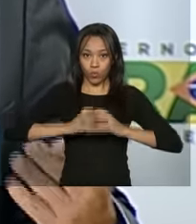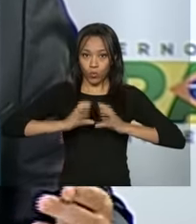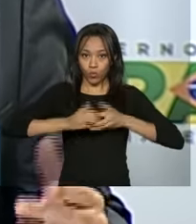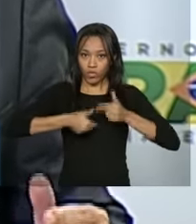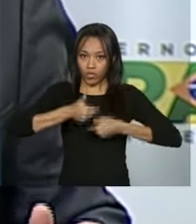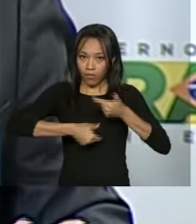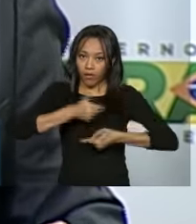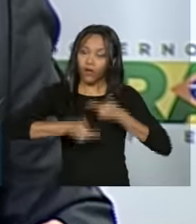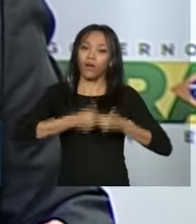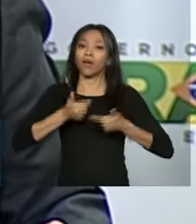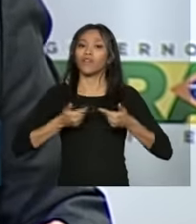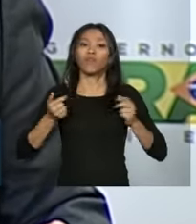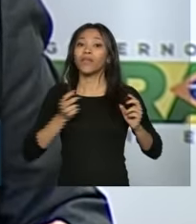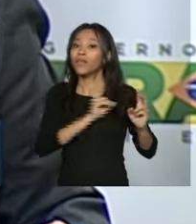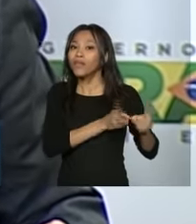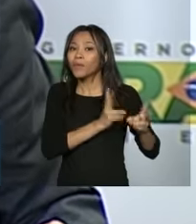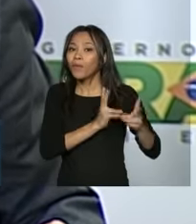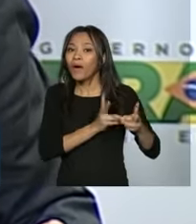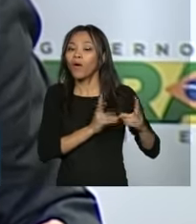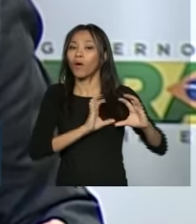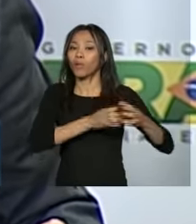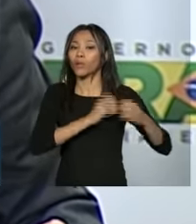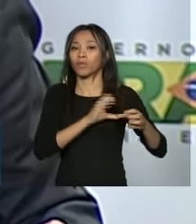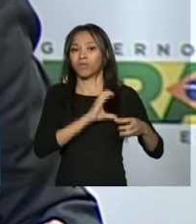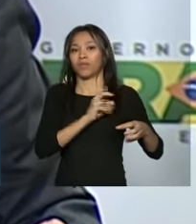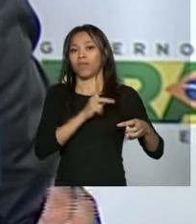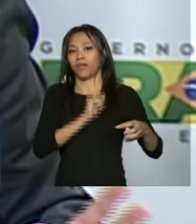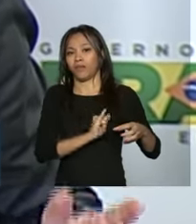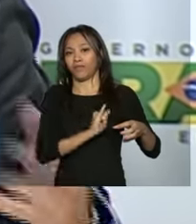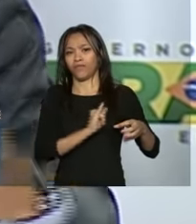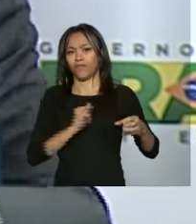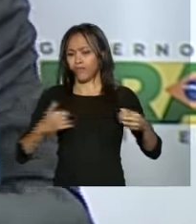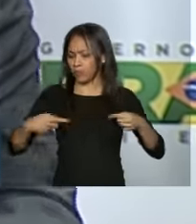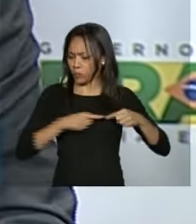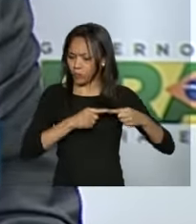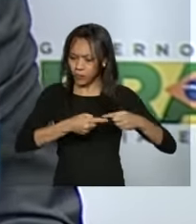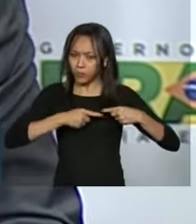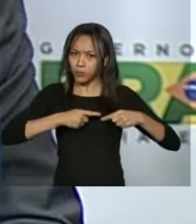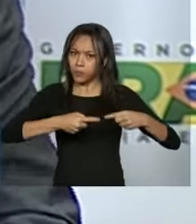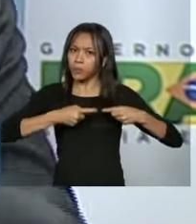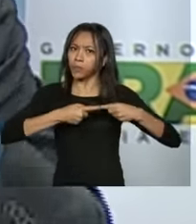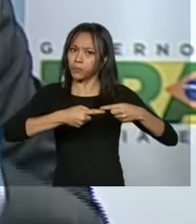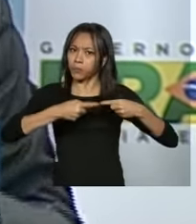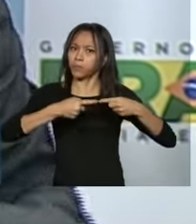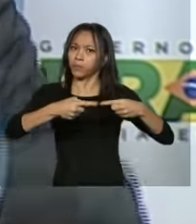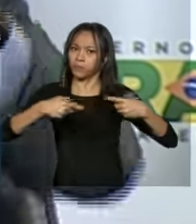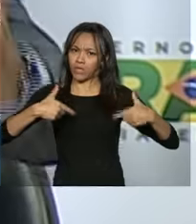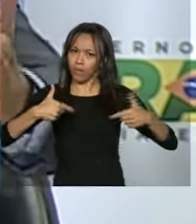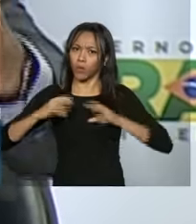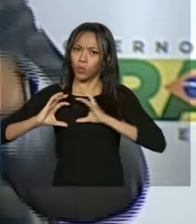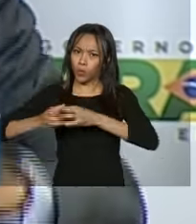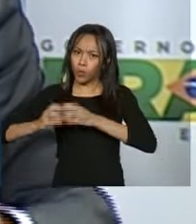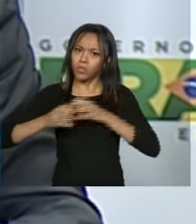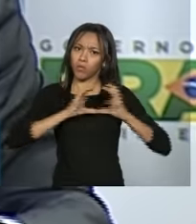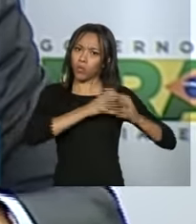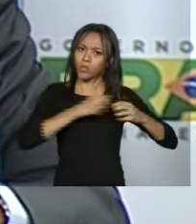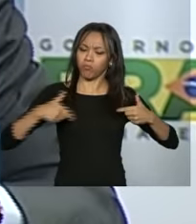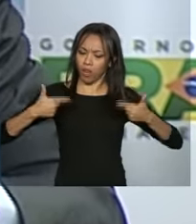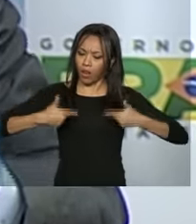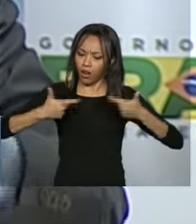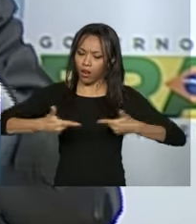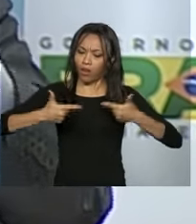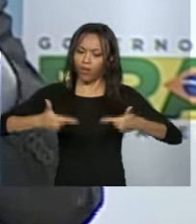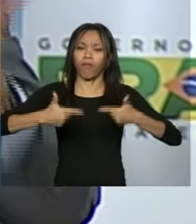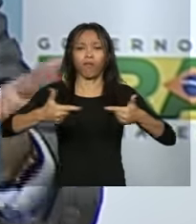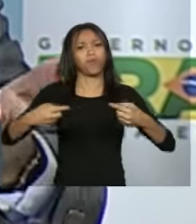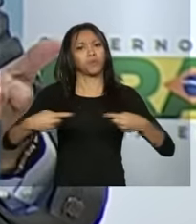concomitante ao trabalho da CPI e foi muito harmônico em vários momentos nós tivemos colaborações Não só eu fui eh convidado e